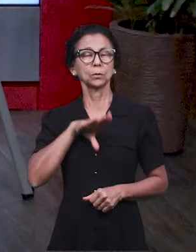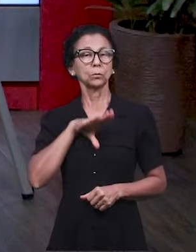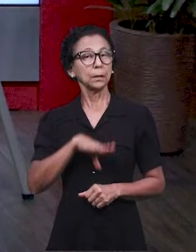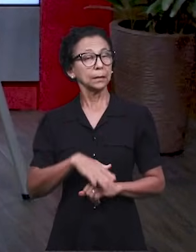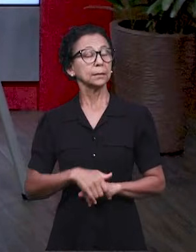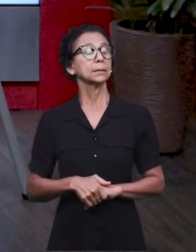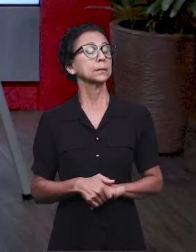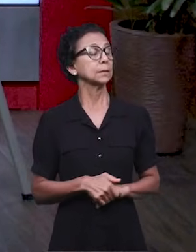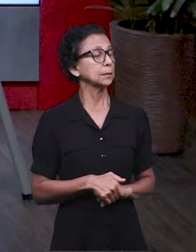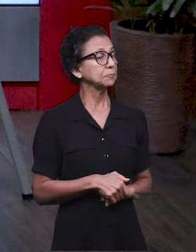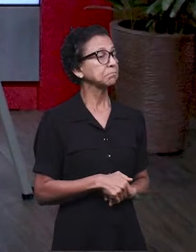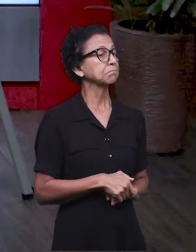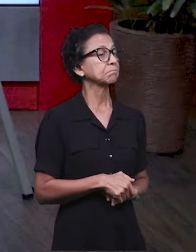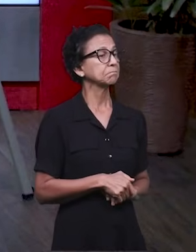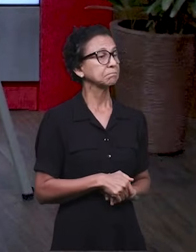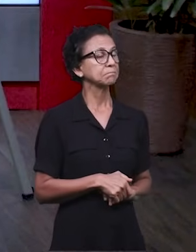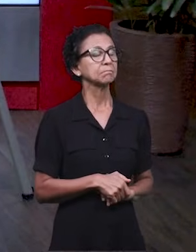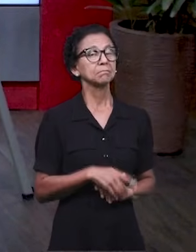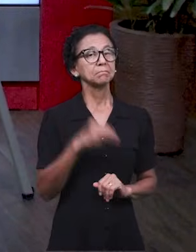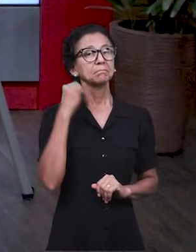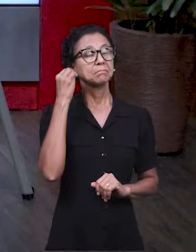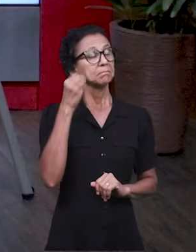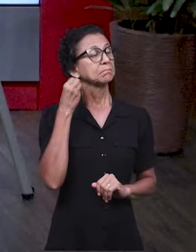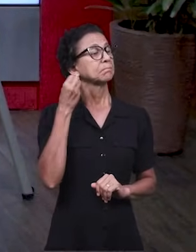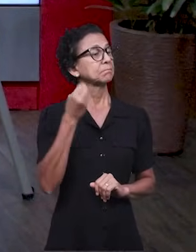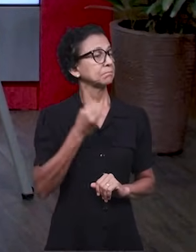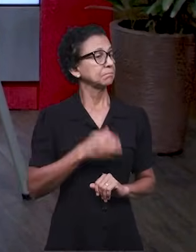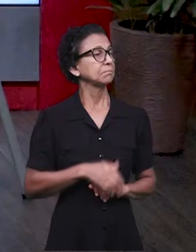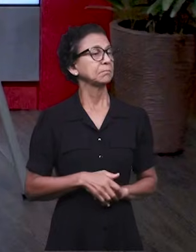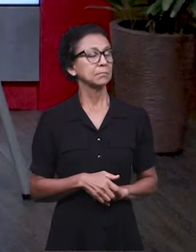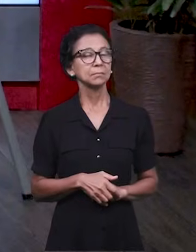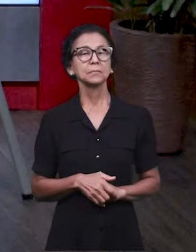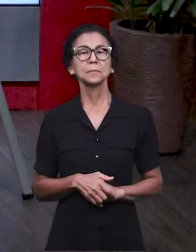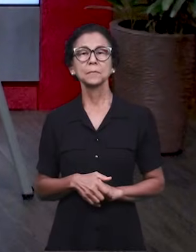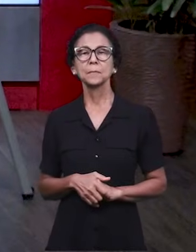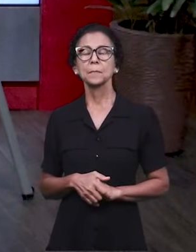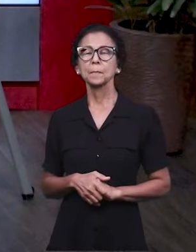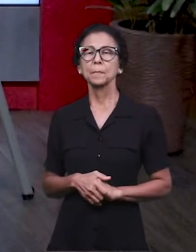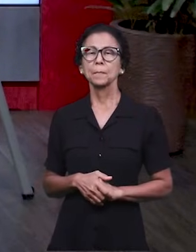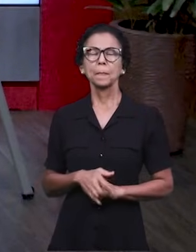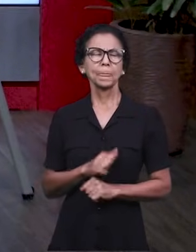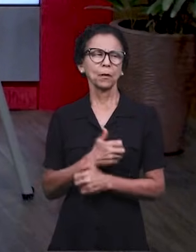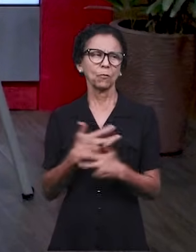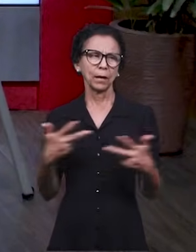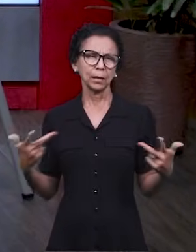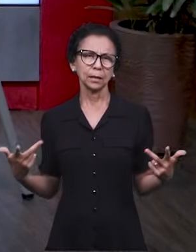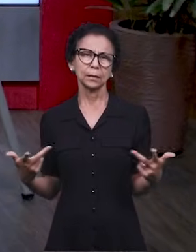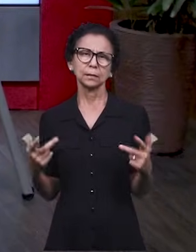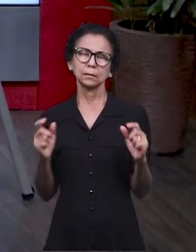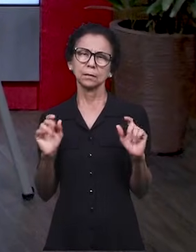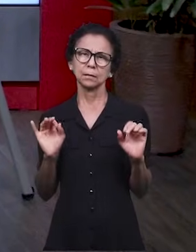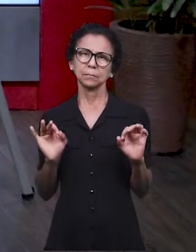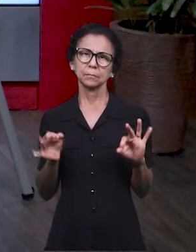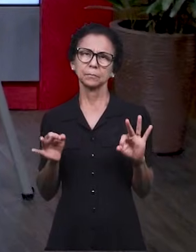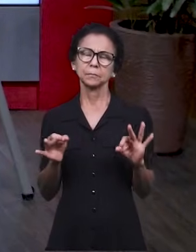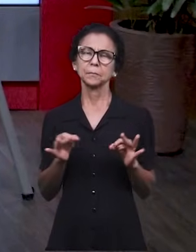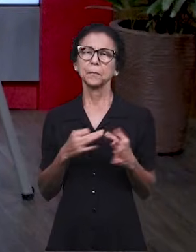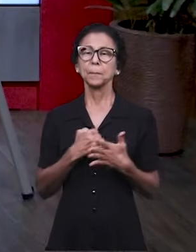vasta, pastor? Então, por certo, trará aqui muitas contribuições e